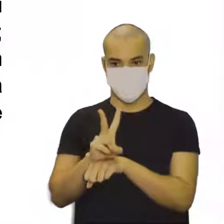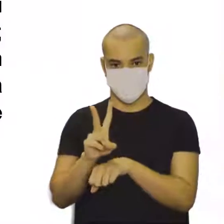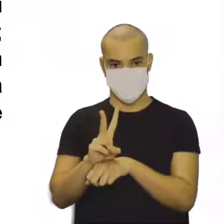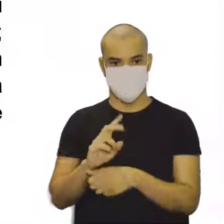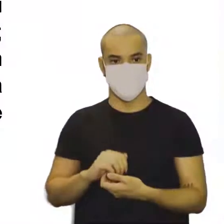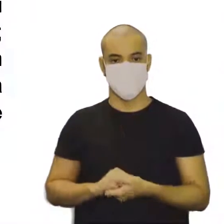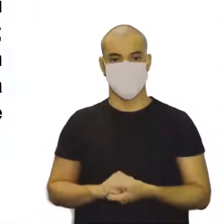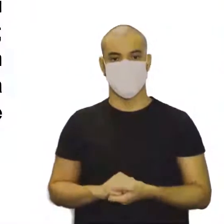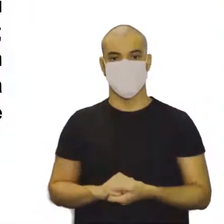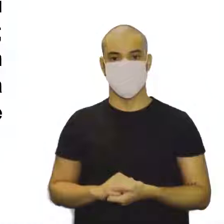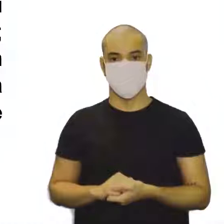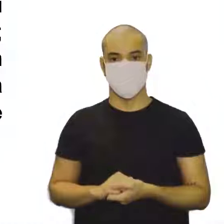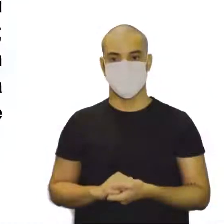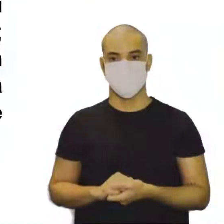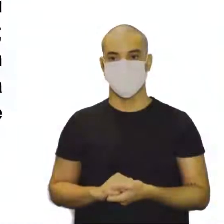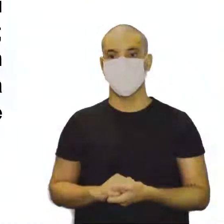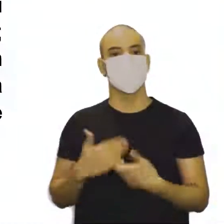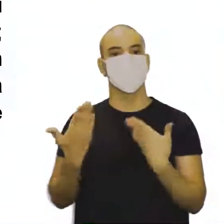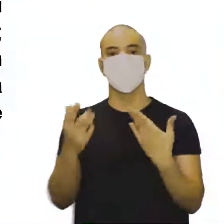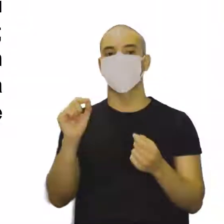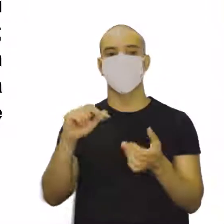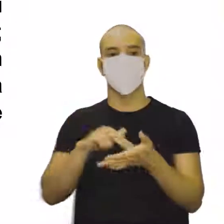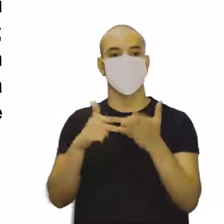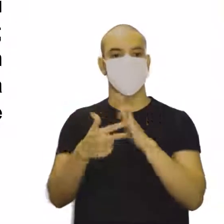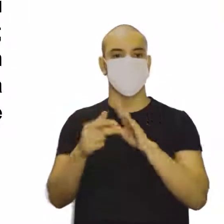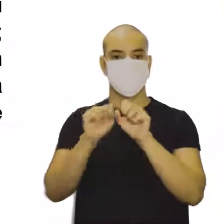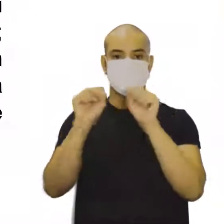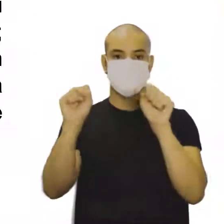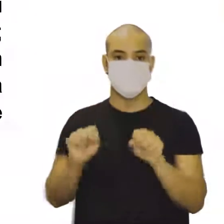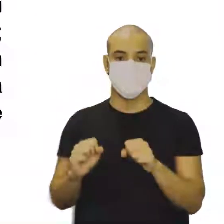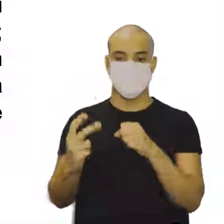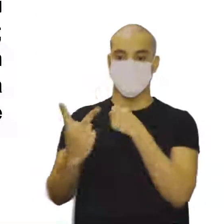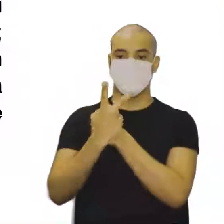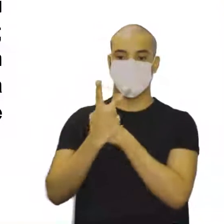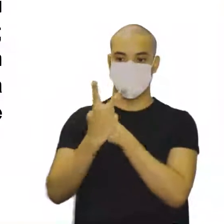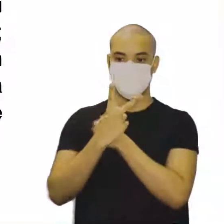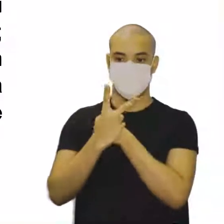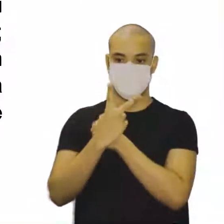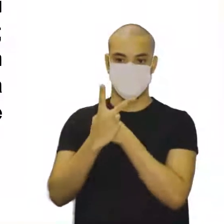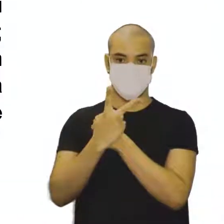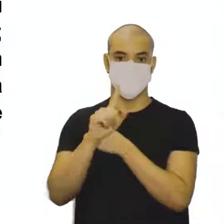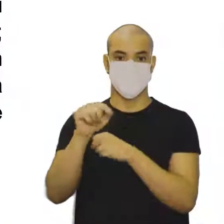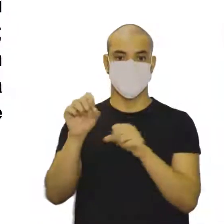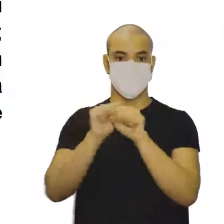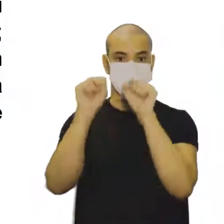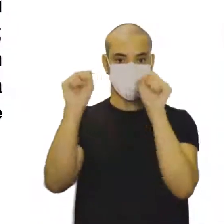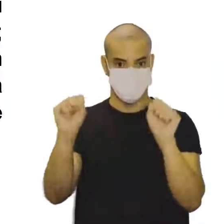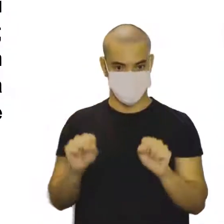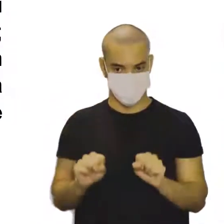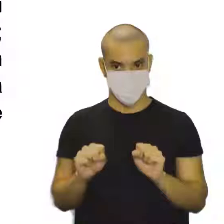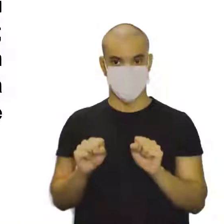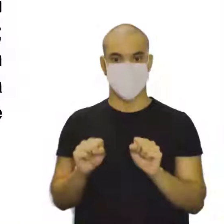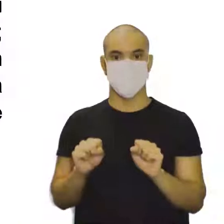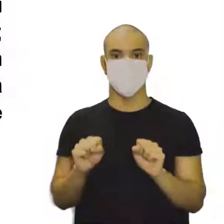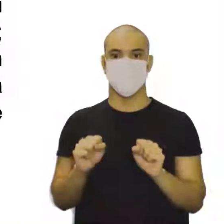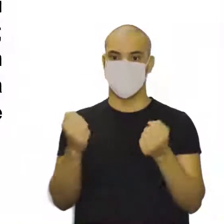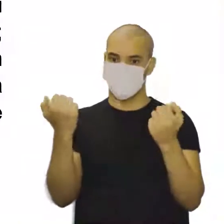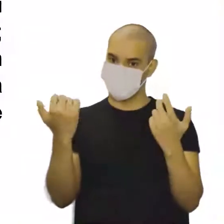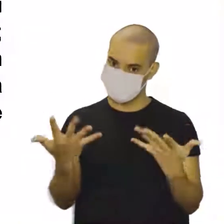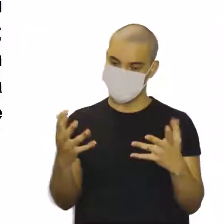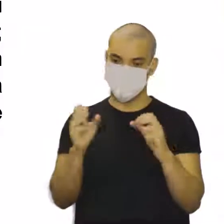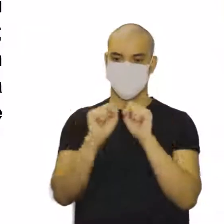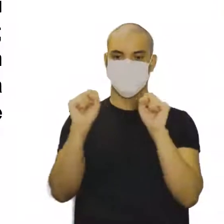bom? Vamos lá. O que são sistemas de proteção? Sistemas de proteção são sistemas, como o nome fala,